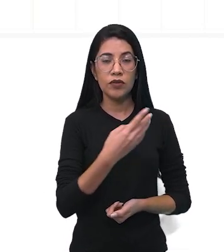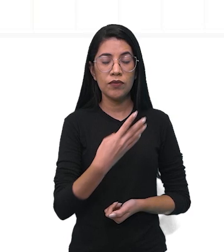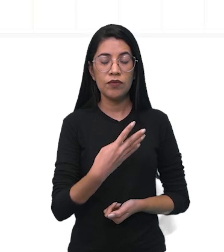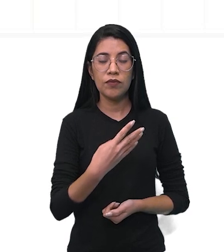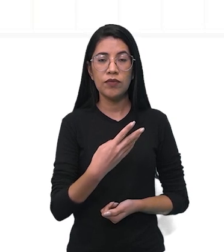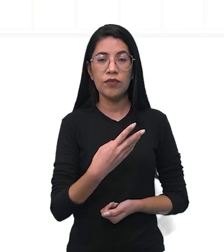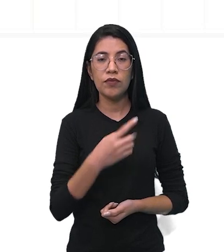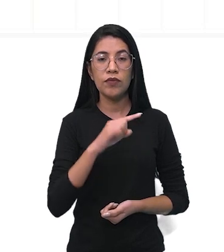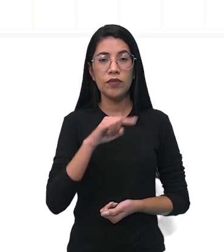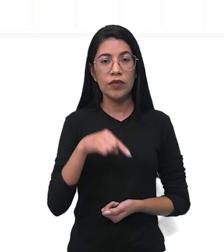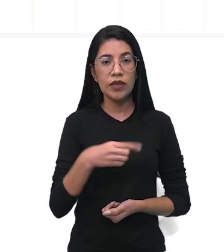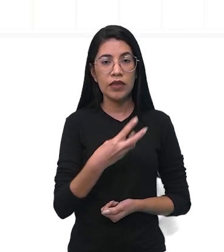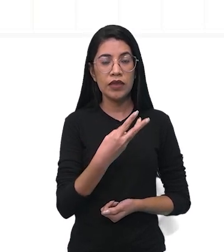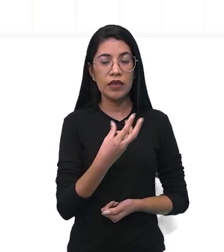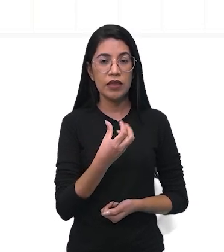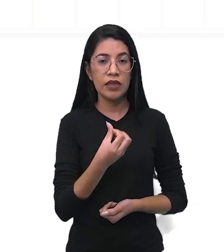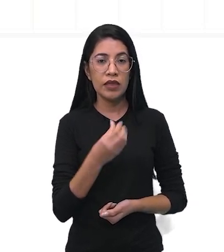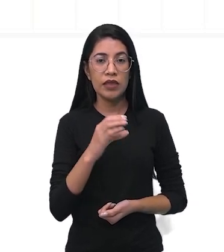24,36